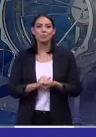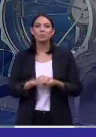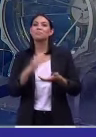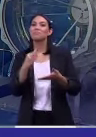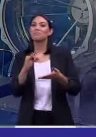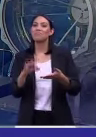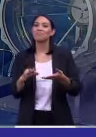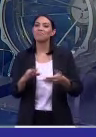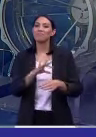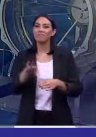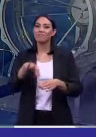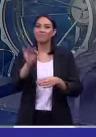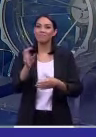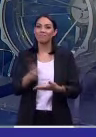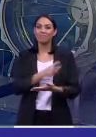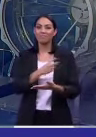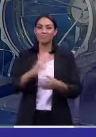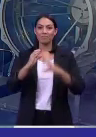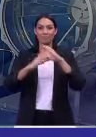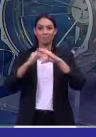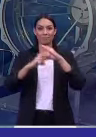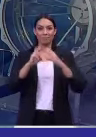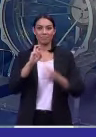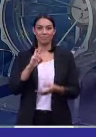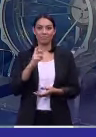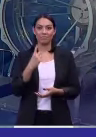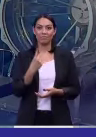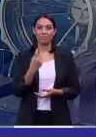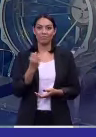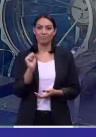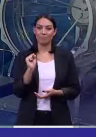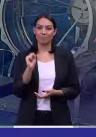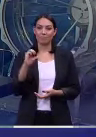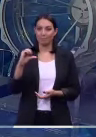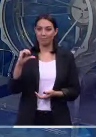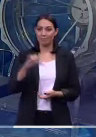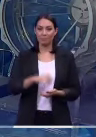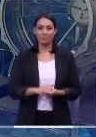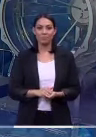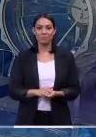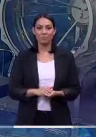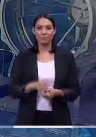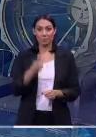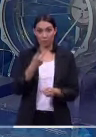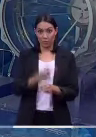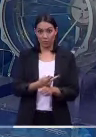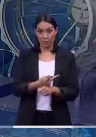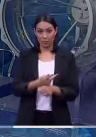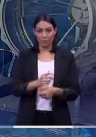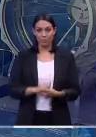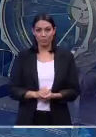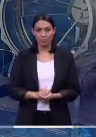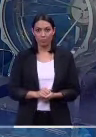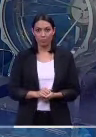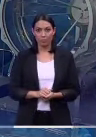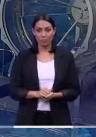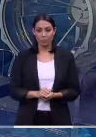conferir tudo o que vai rolar nesse sorteio da Quina, concurso número 5.189. O prêmio principal é